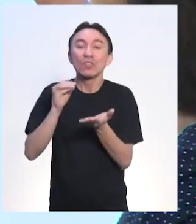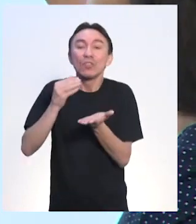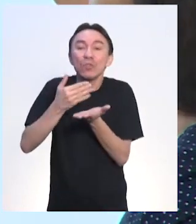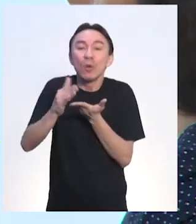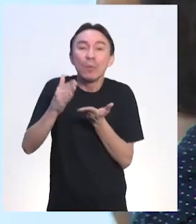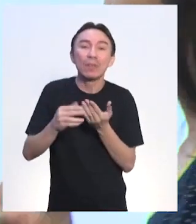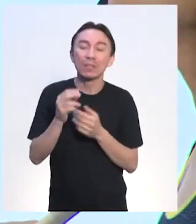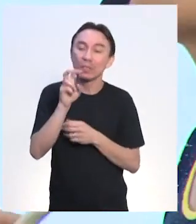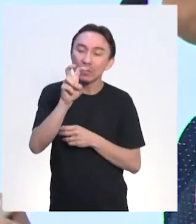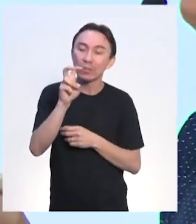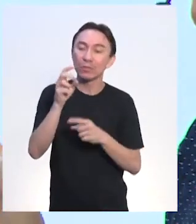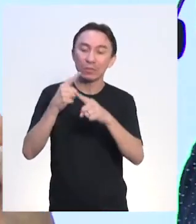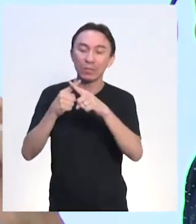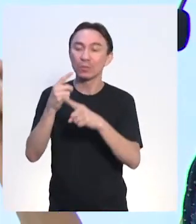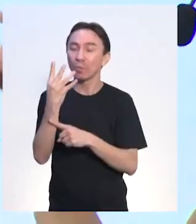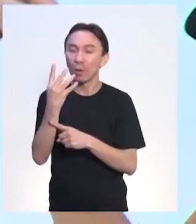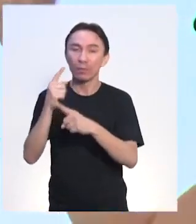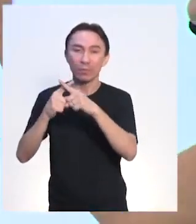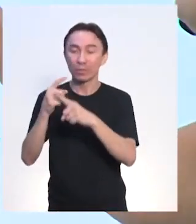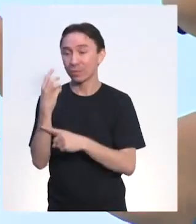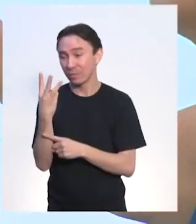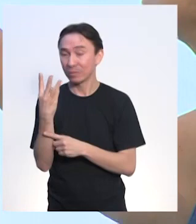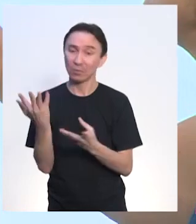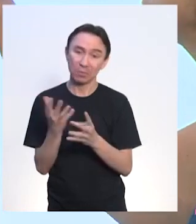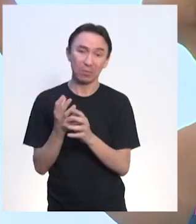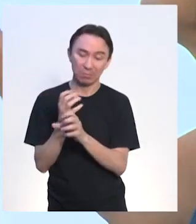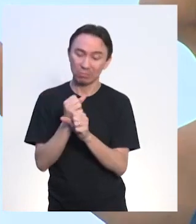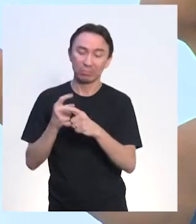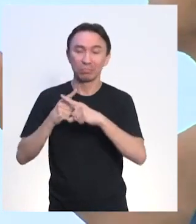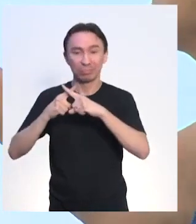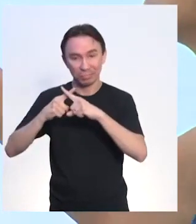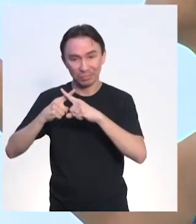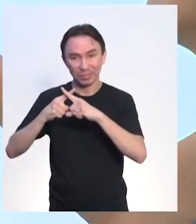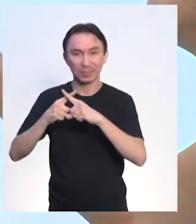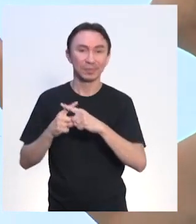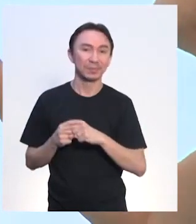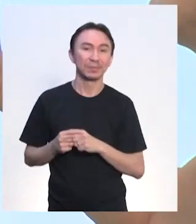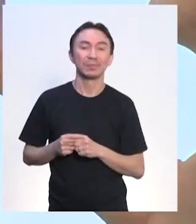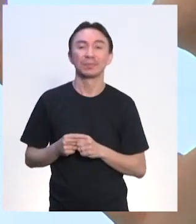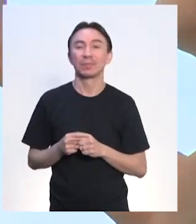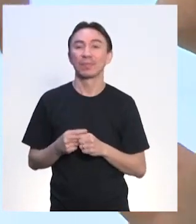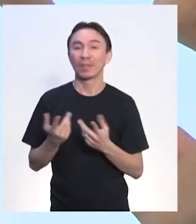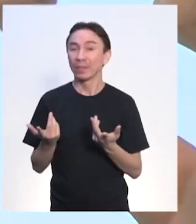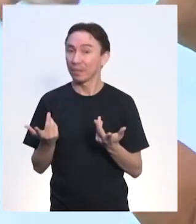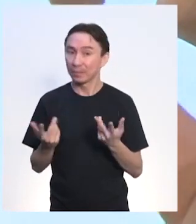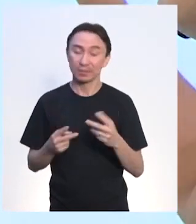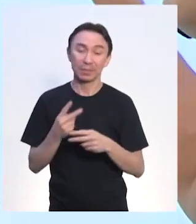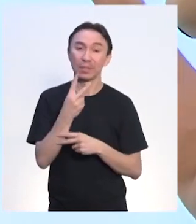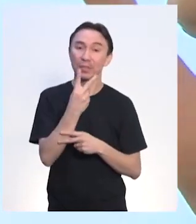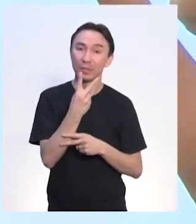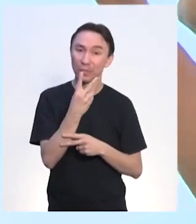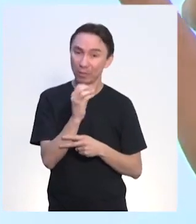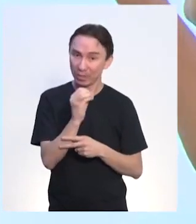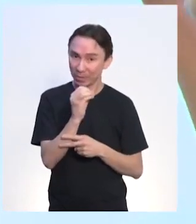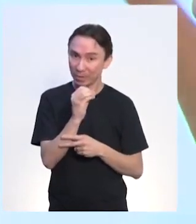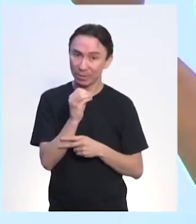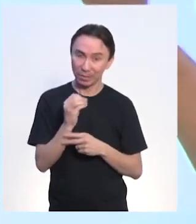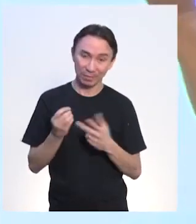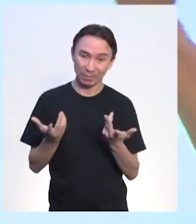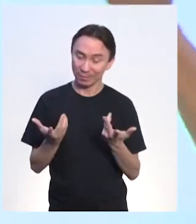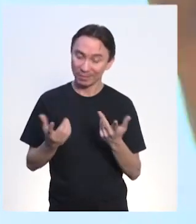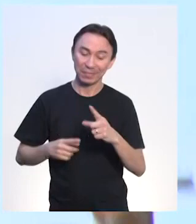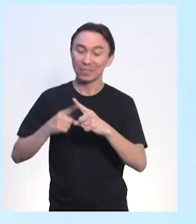vezes 3. E agora eu multiplico. 5 vezes 4, 20. 20 vezes